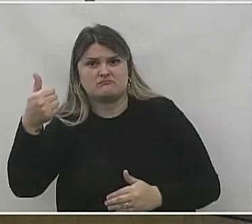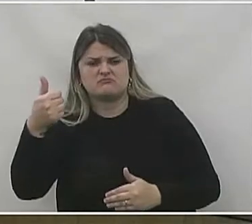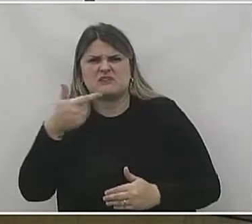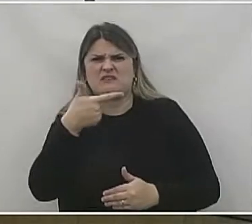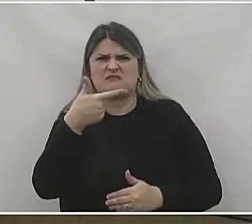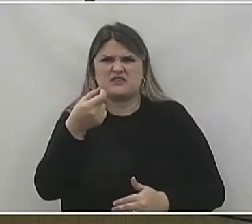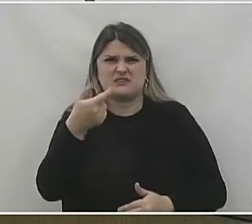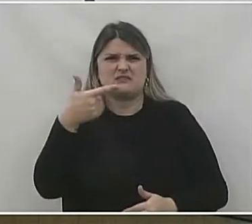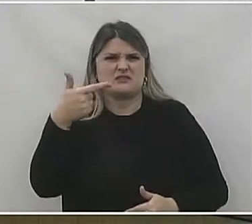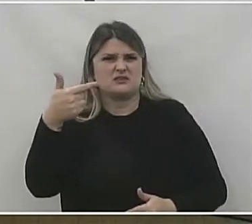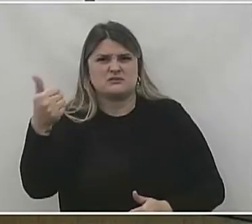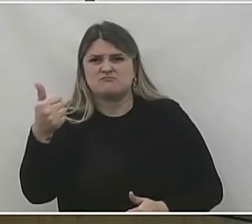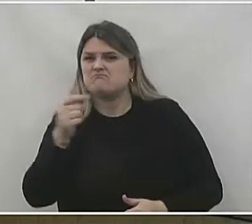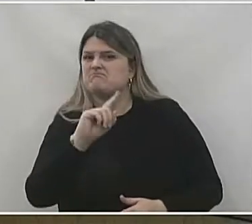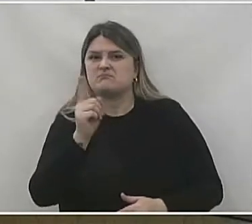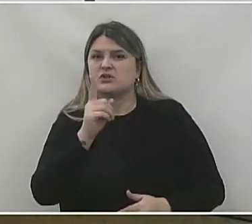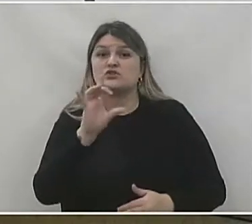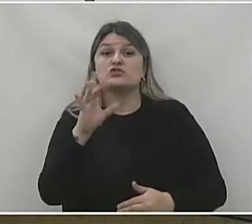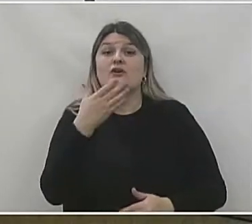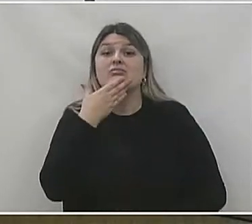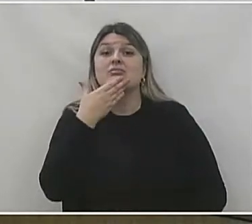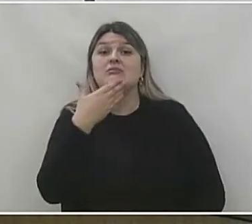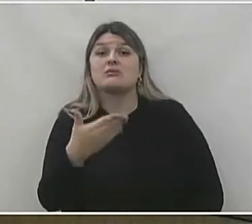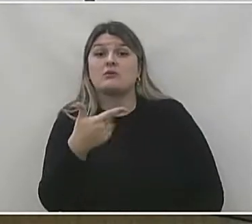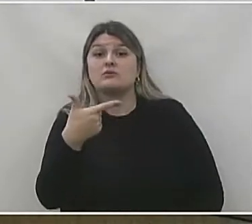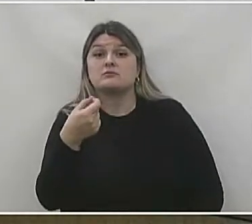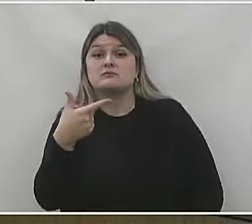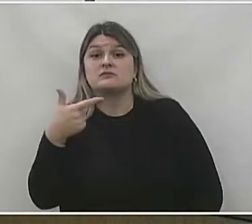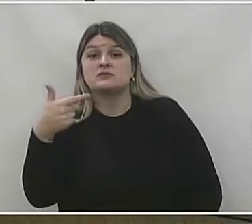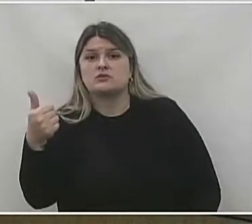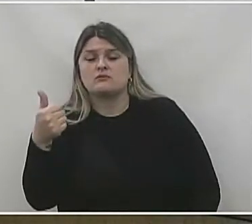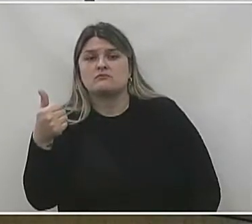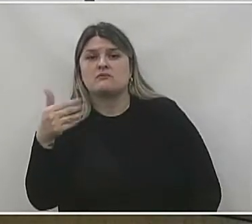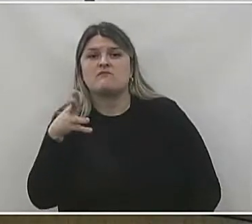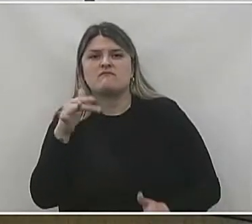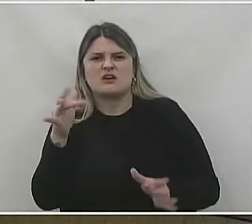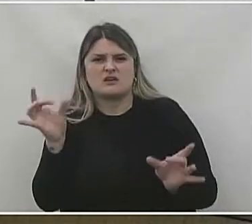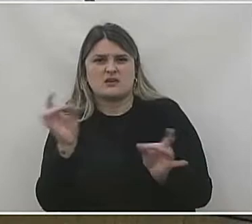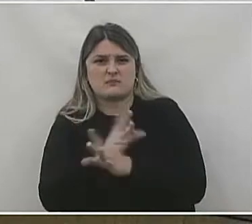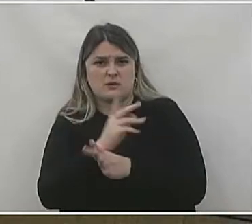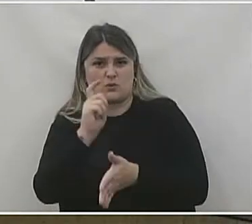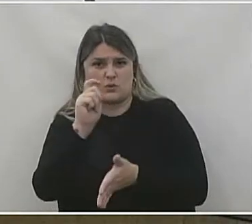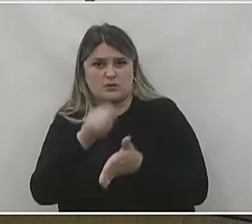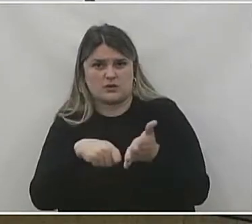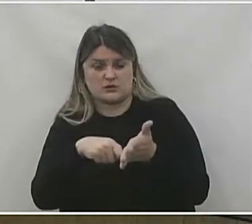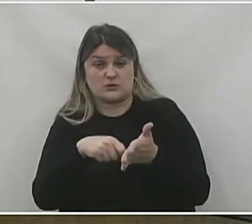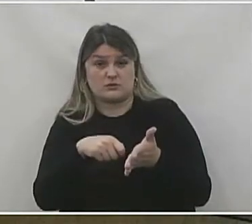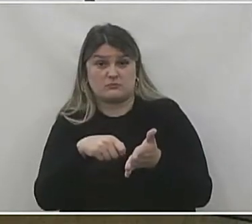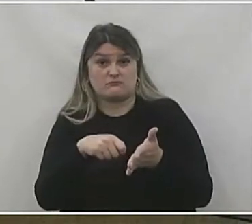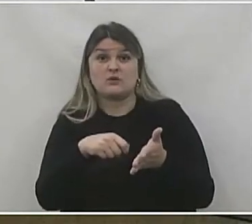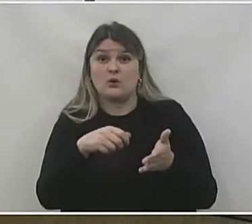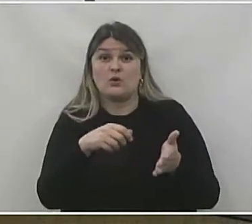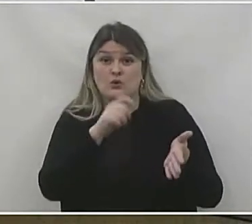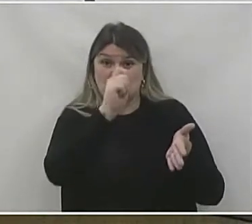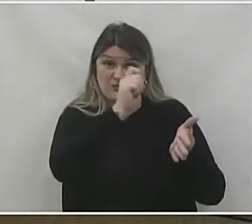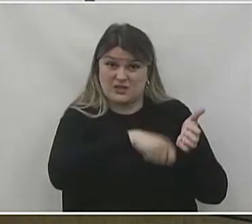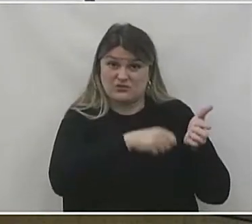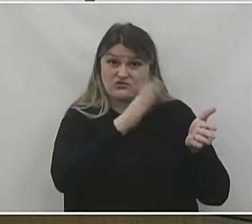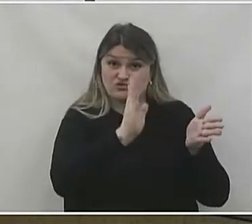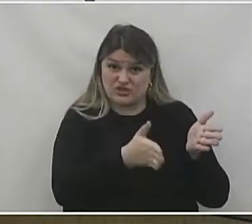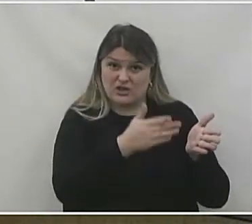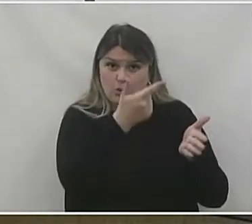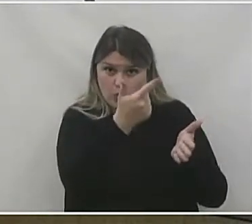seria só em dezembro de 2021 aonde venceria o contrato certo então como o contrato foi renovado